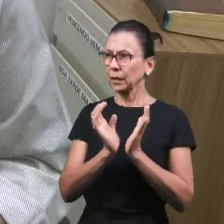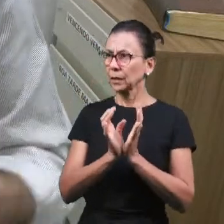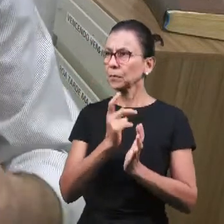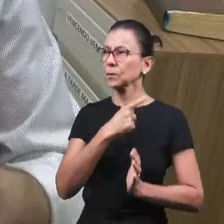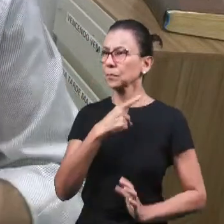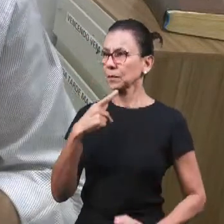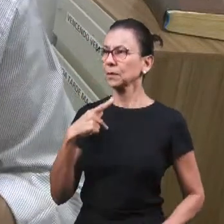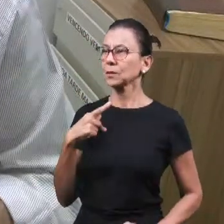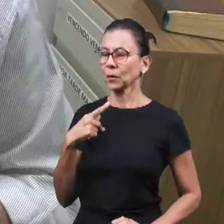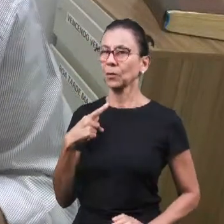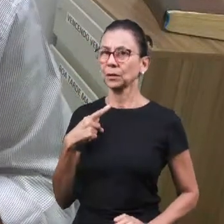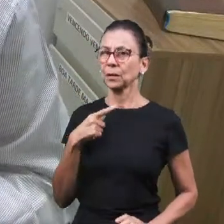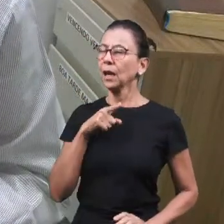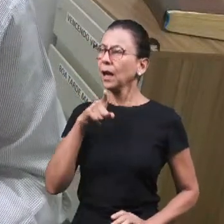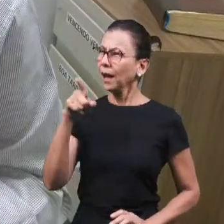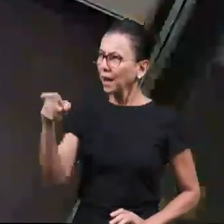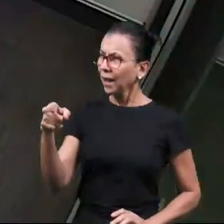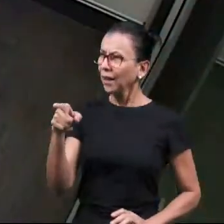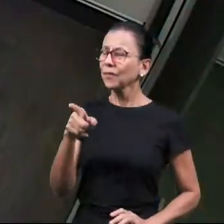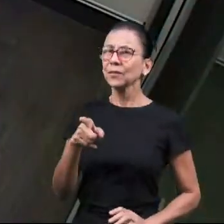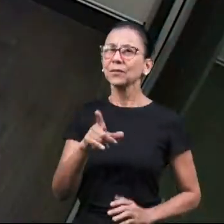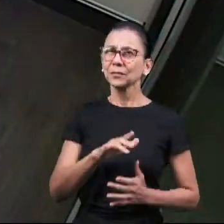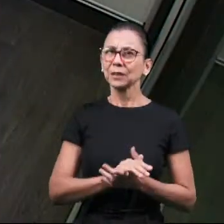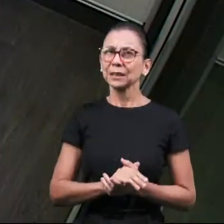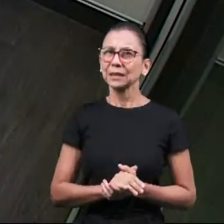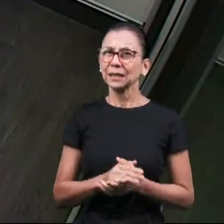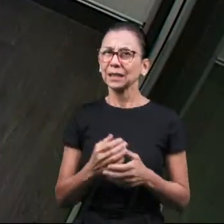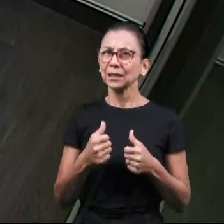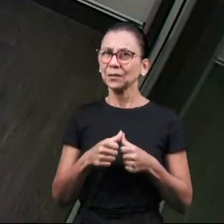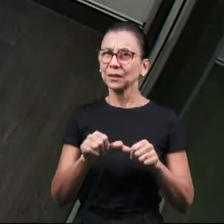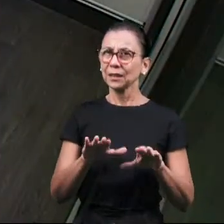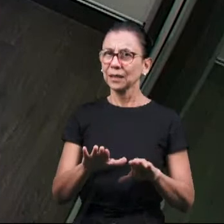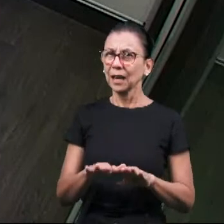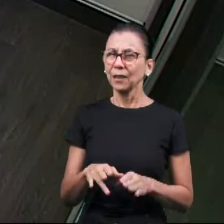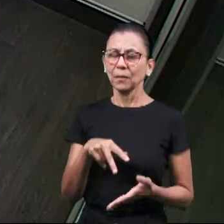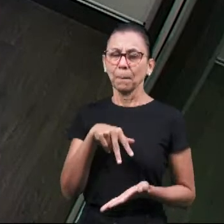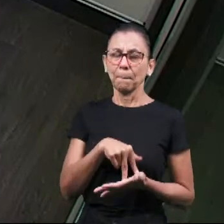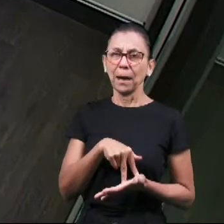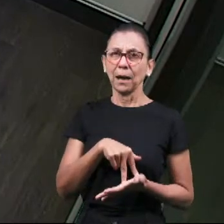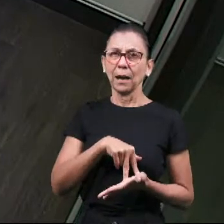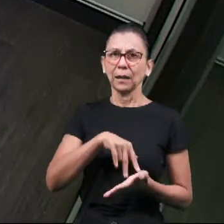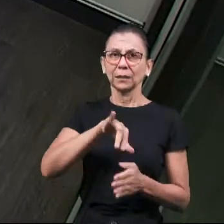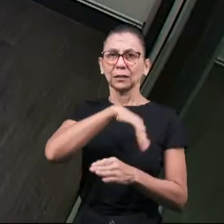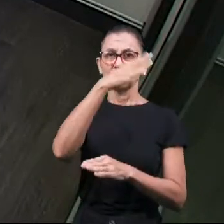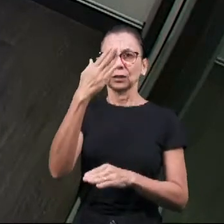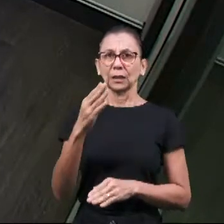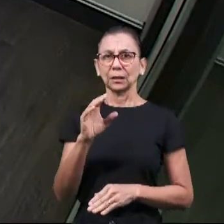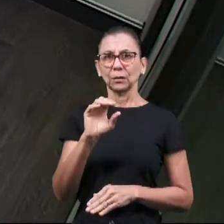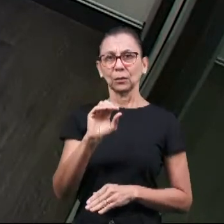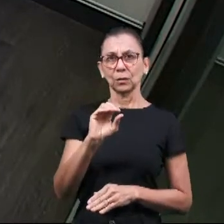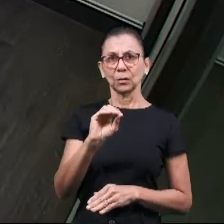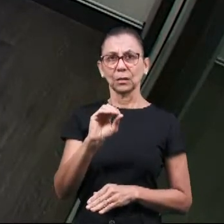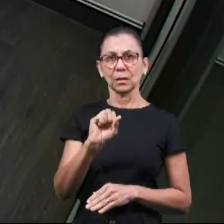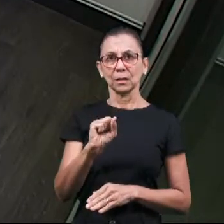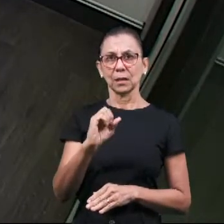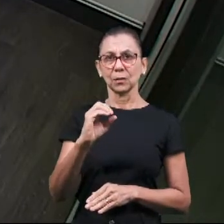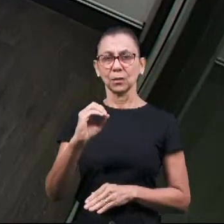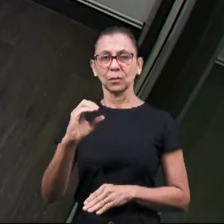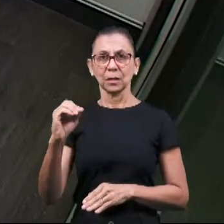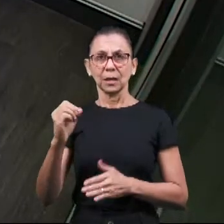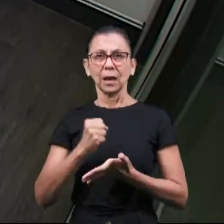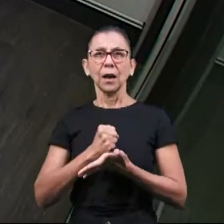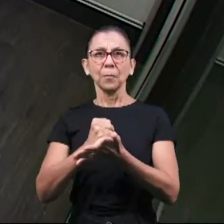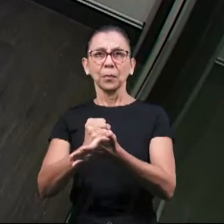os irmãos do 0800. É, eu fiz parte desde o começo, logo que começou o 0800, o pastor me ligou e falou: Manel,